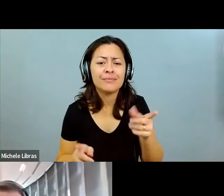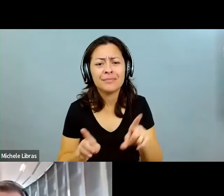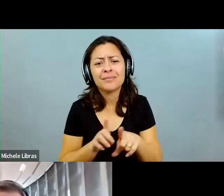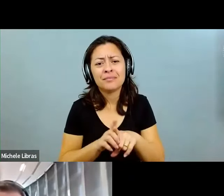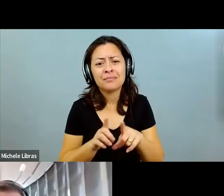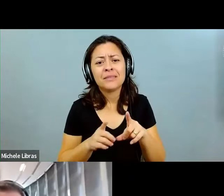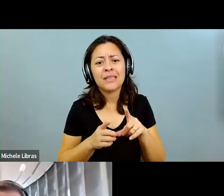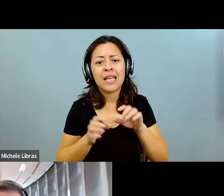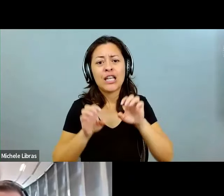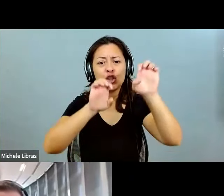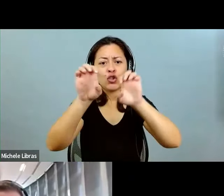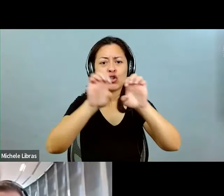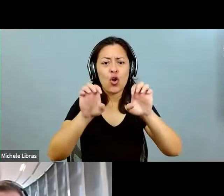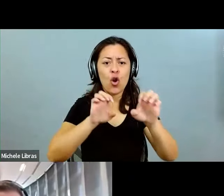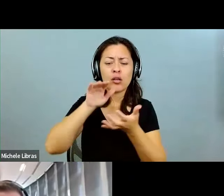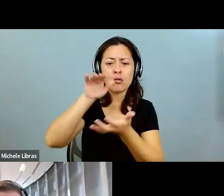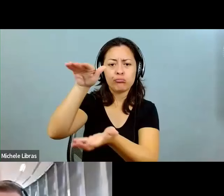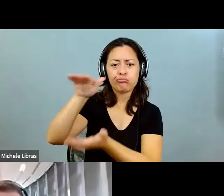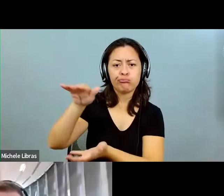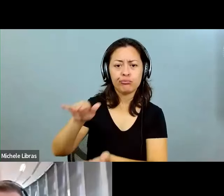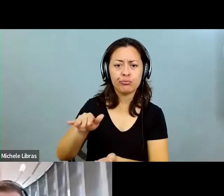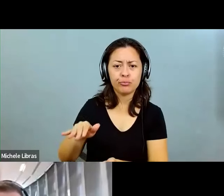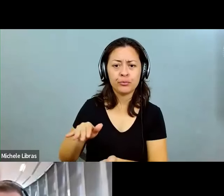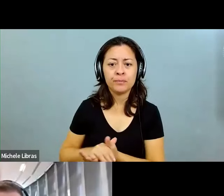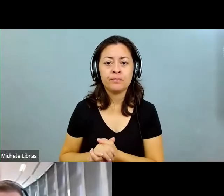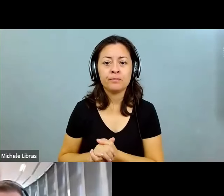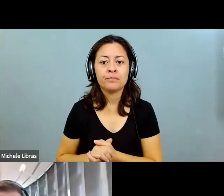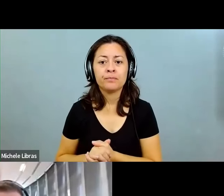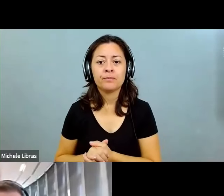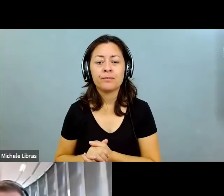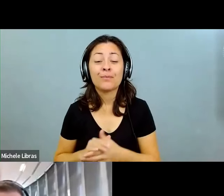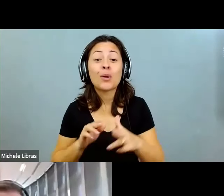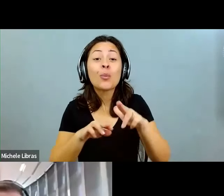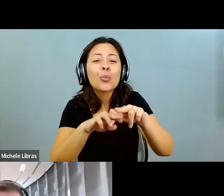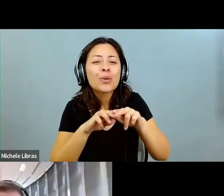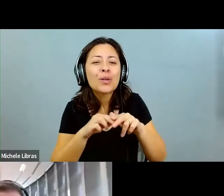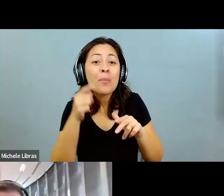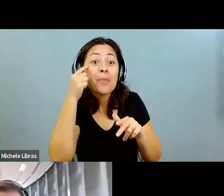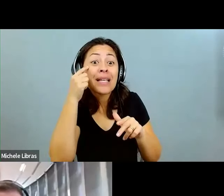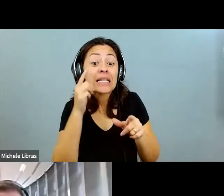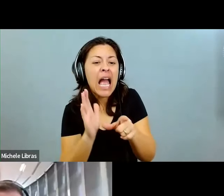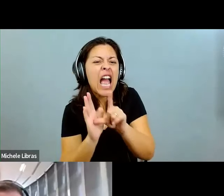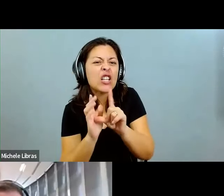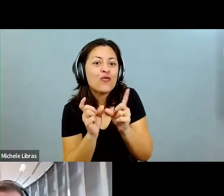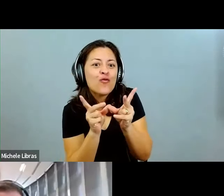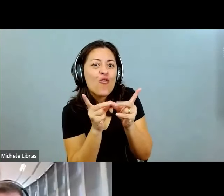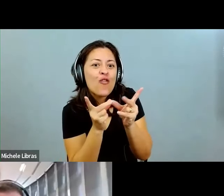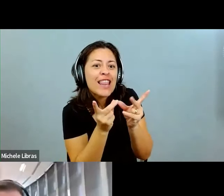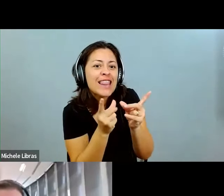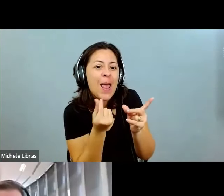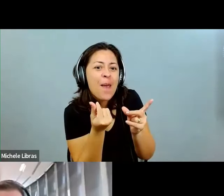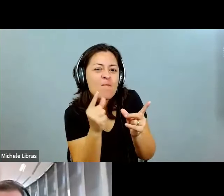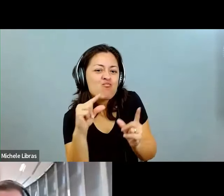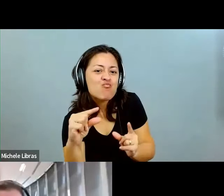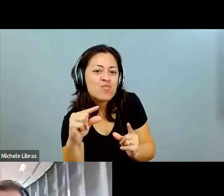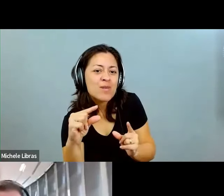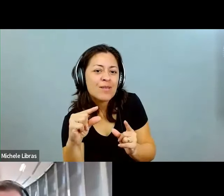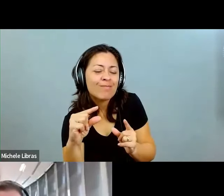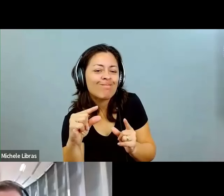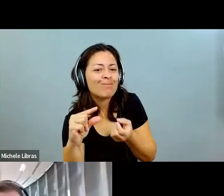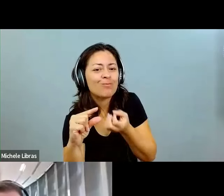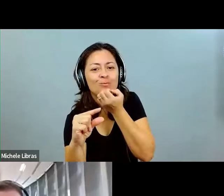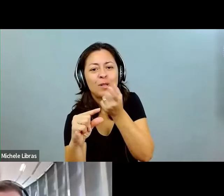algum estoque por isso que o o vender muito barato antecipado talvez não é a melhor decisão é o exemplo do